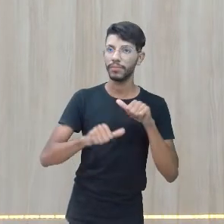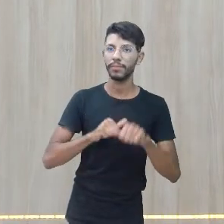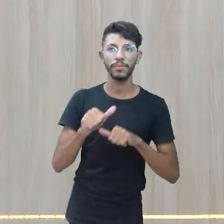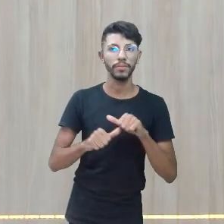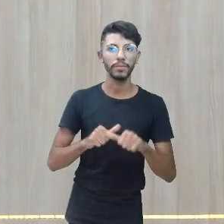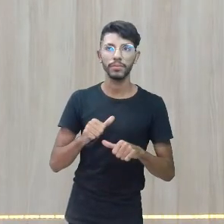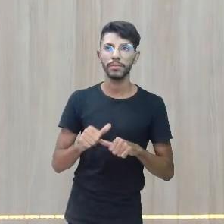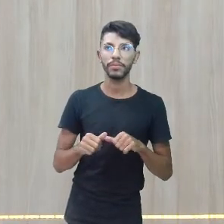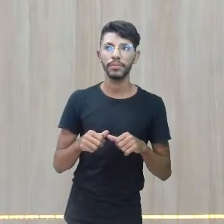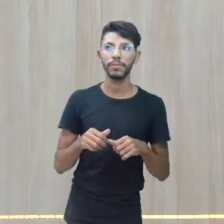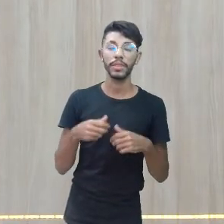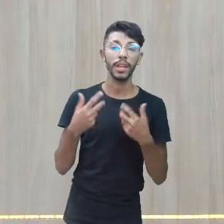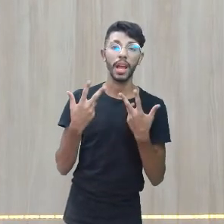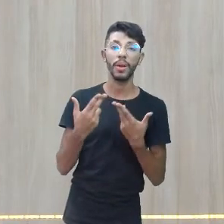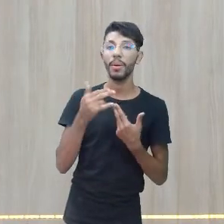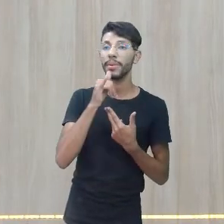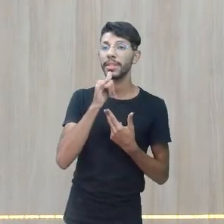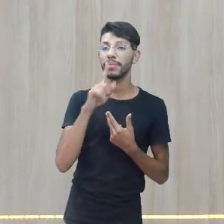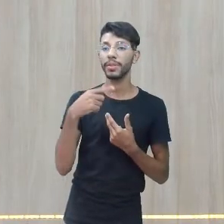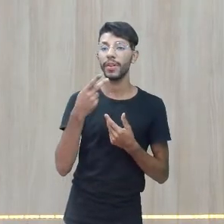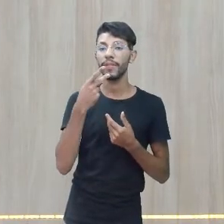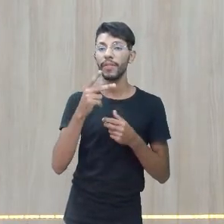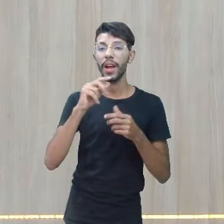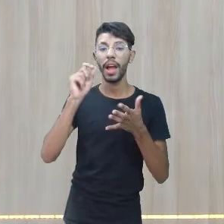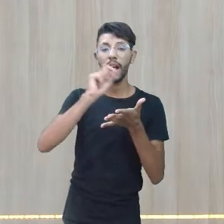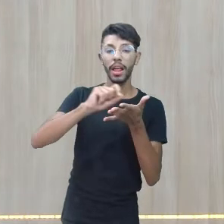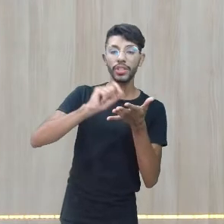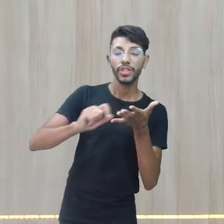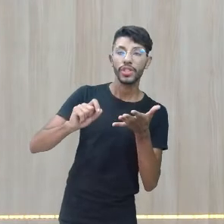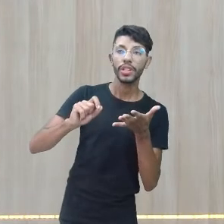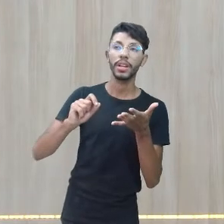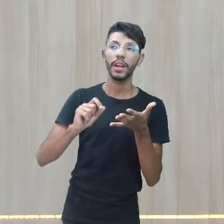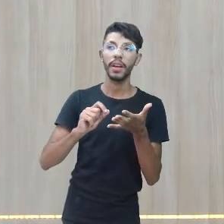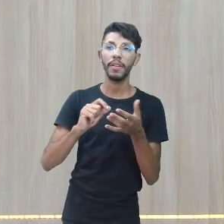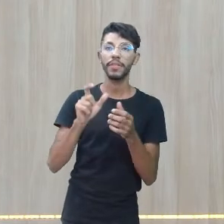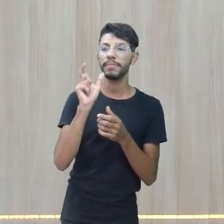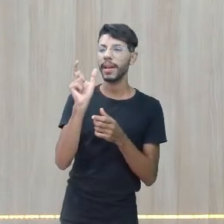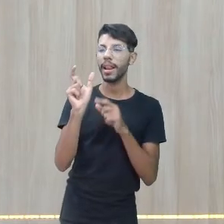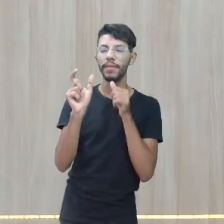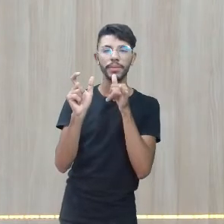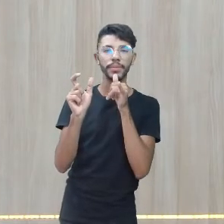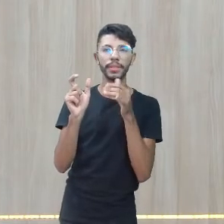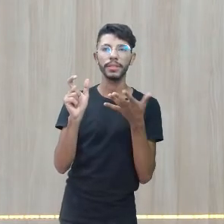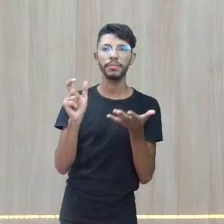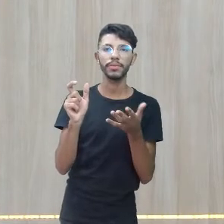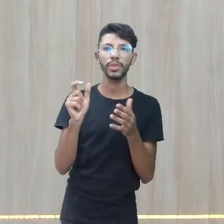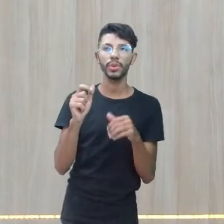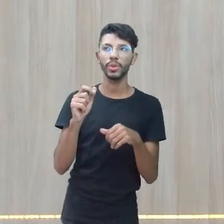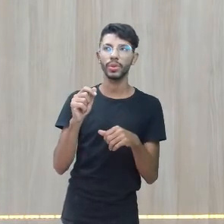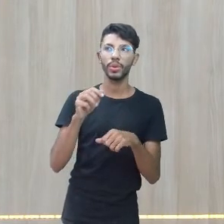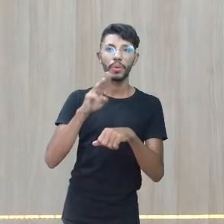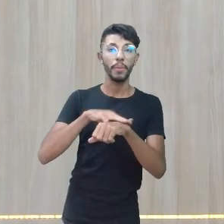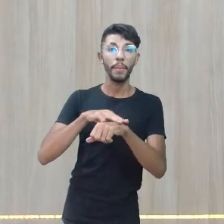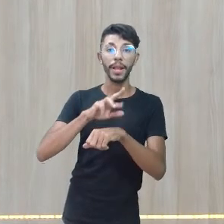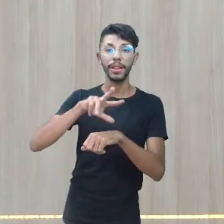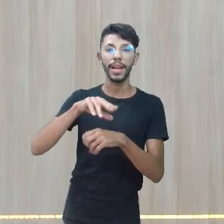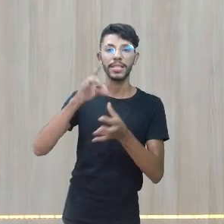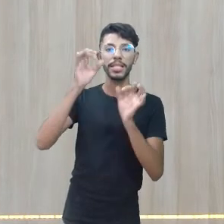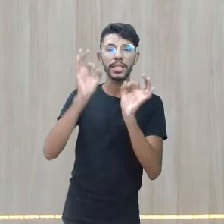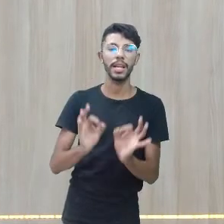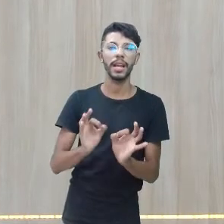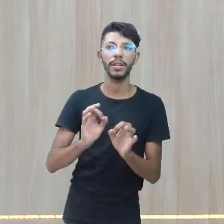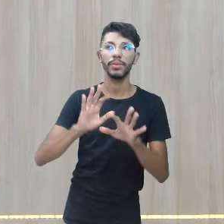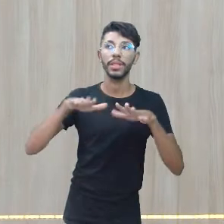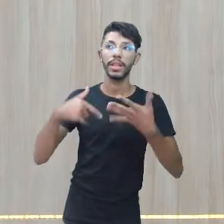como também, se falamos, não é? Escrevemos ou falamos uma palavra no momento não está correto,